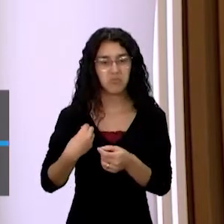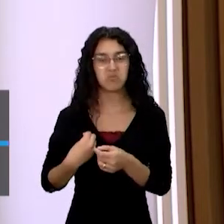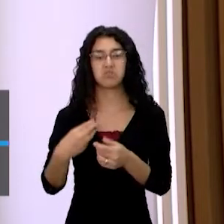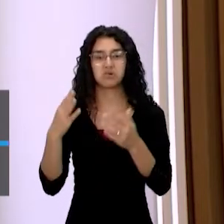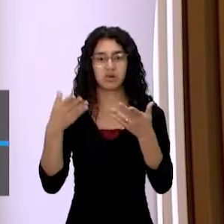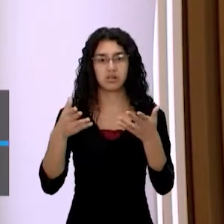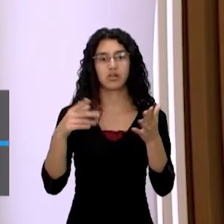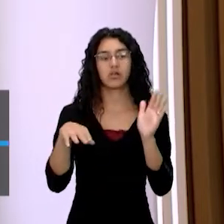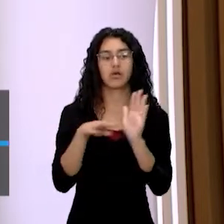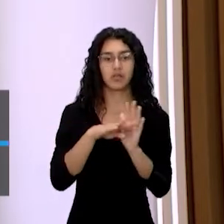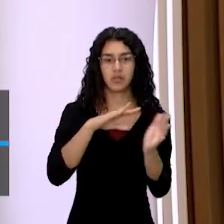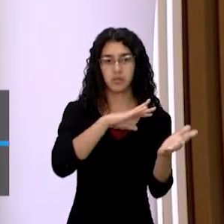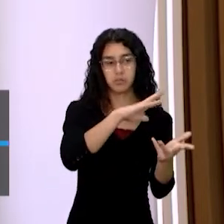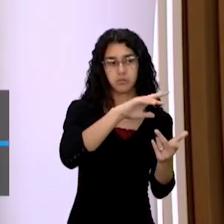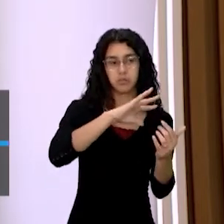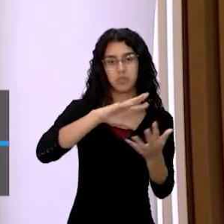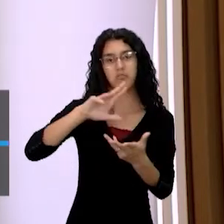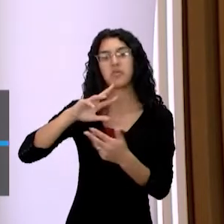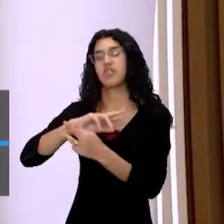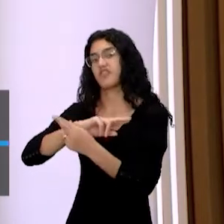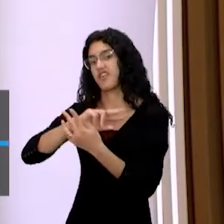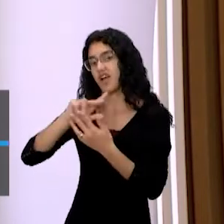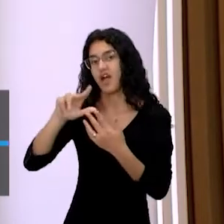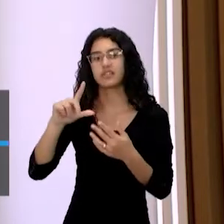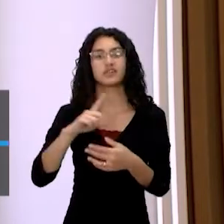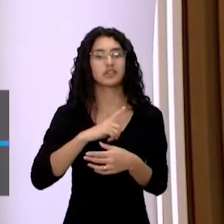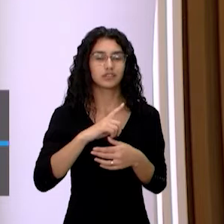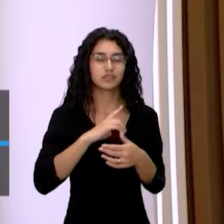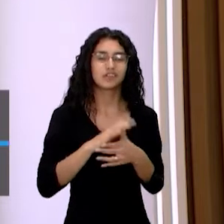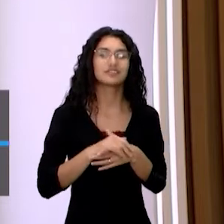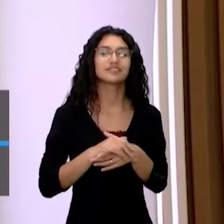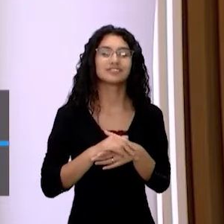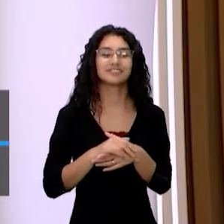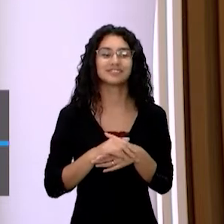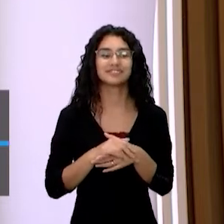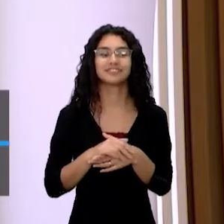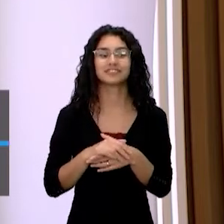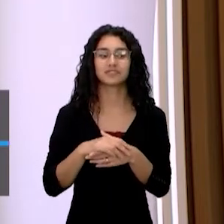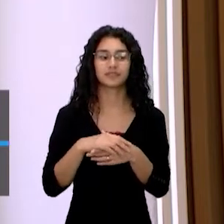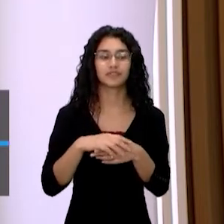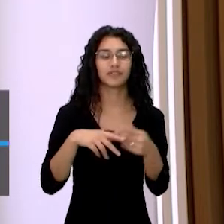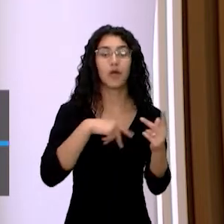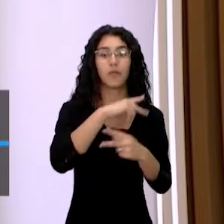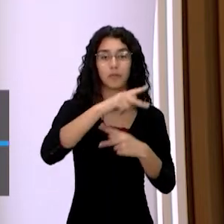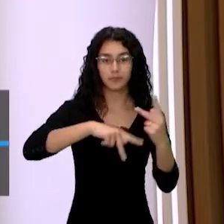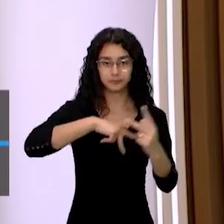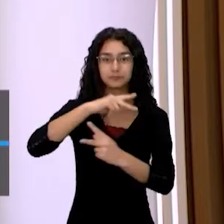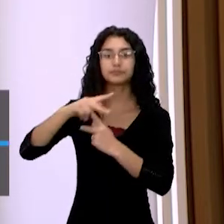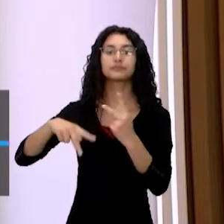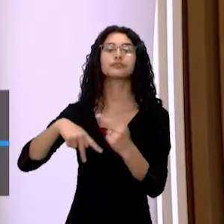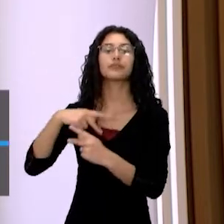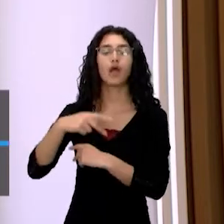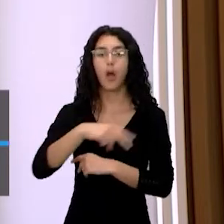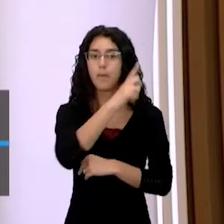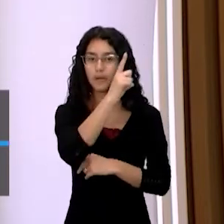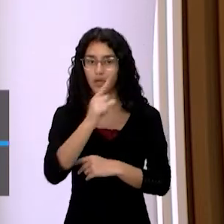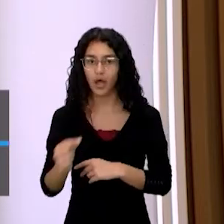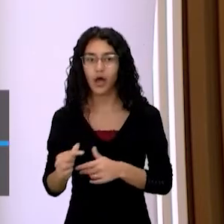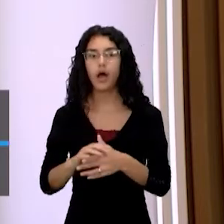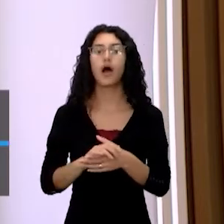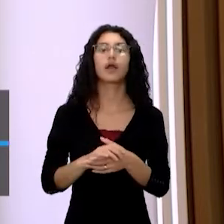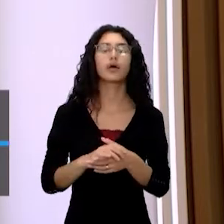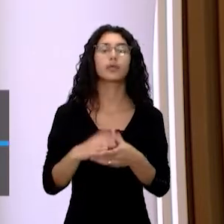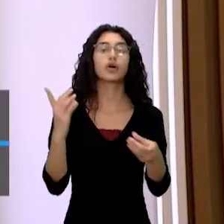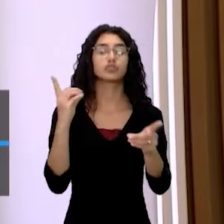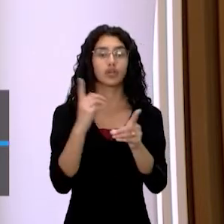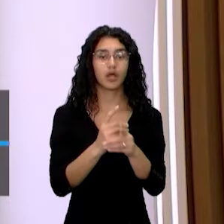nos planetas, em outros planetas, né? Então, possivelmente, através aí de meteoros, esses compostos